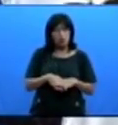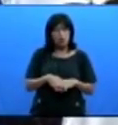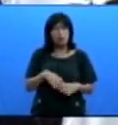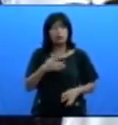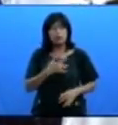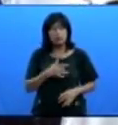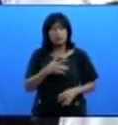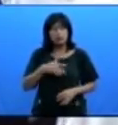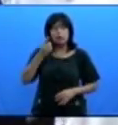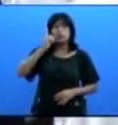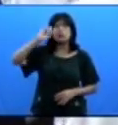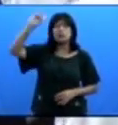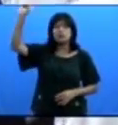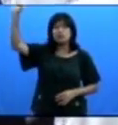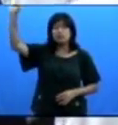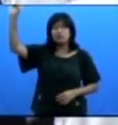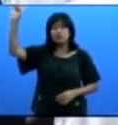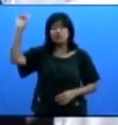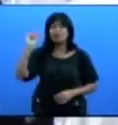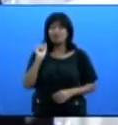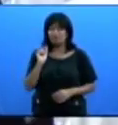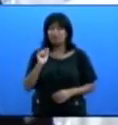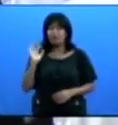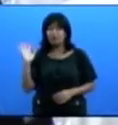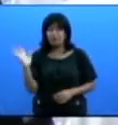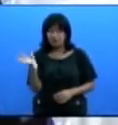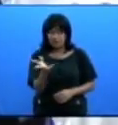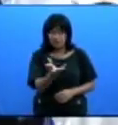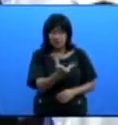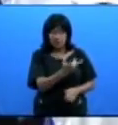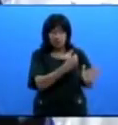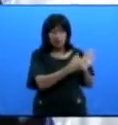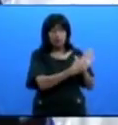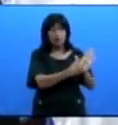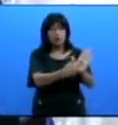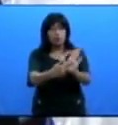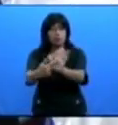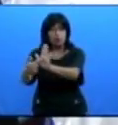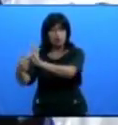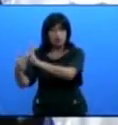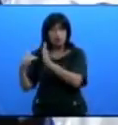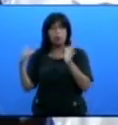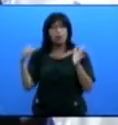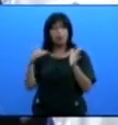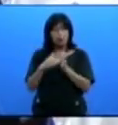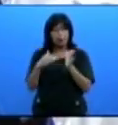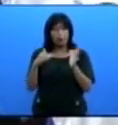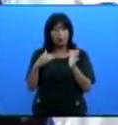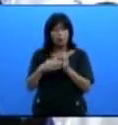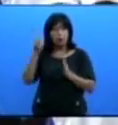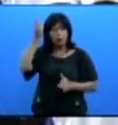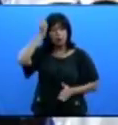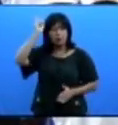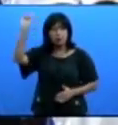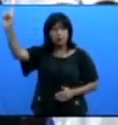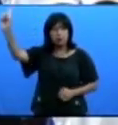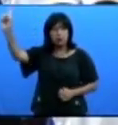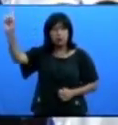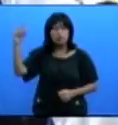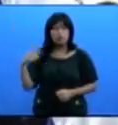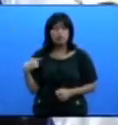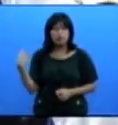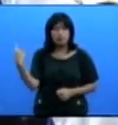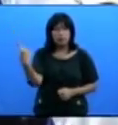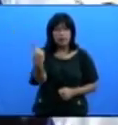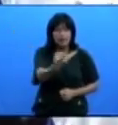para a salvação, já prestes para se revelar no último tempo, em que vós grandemente